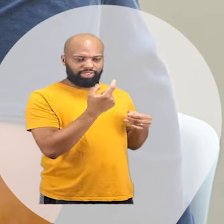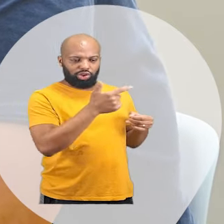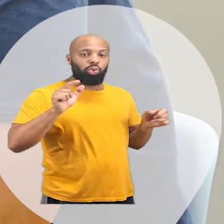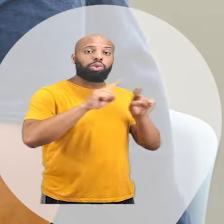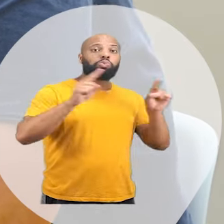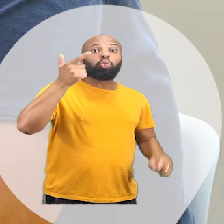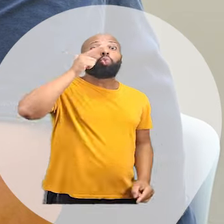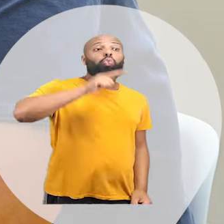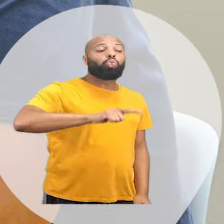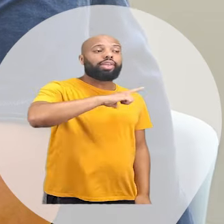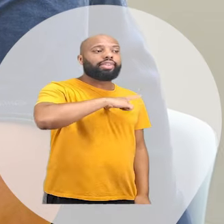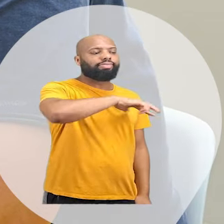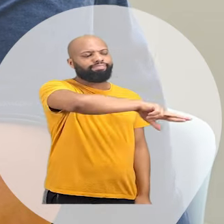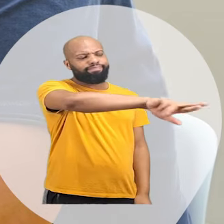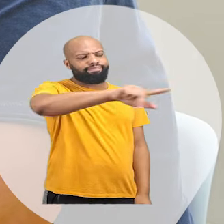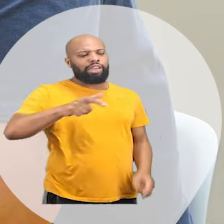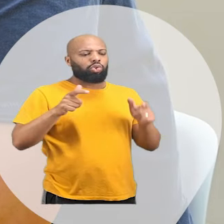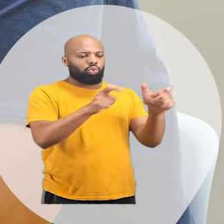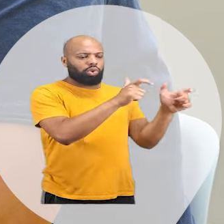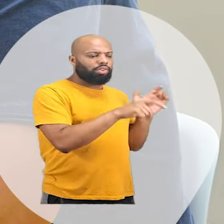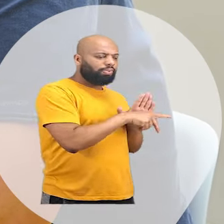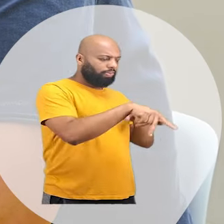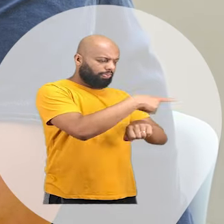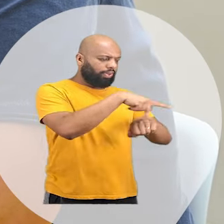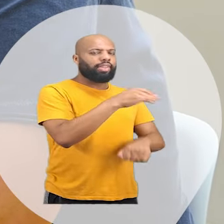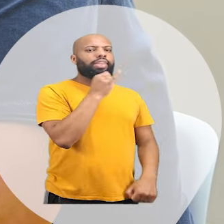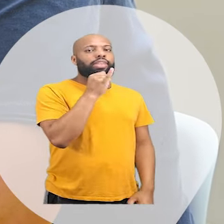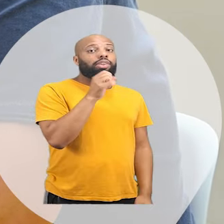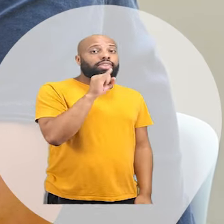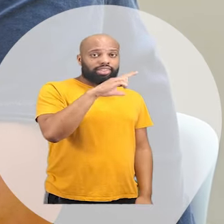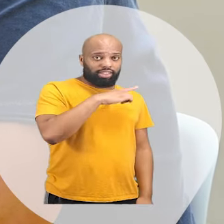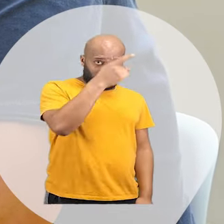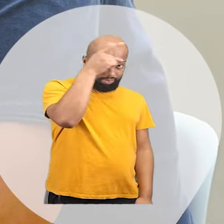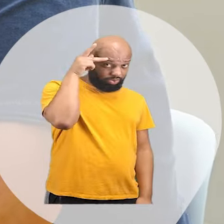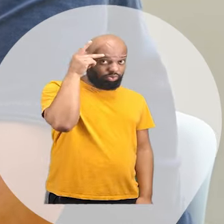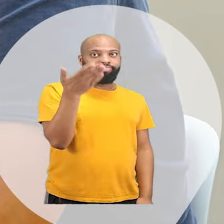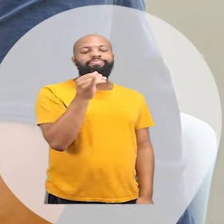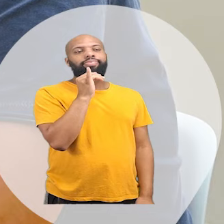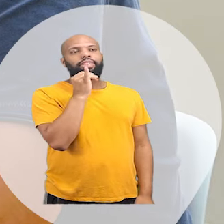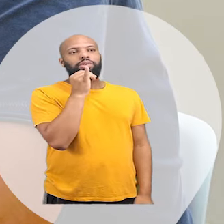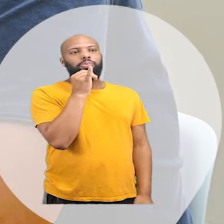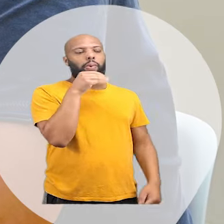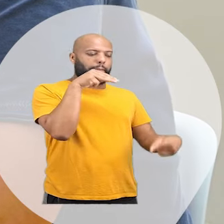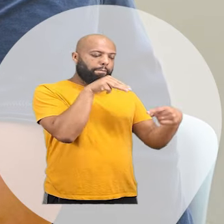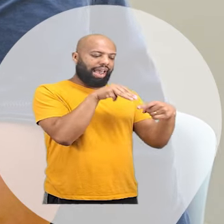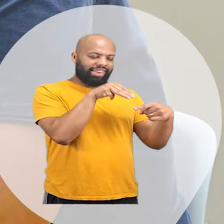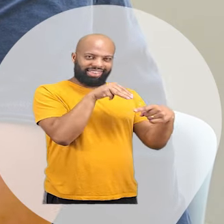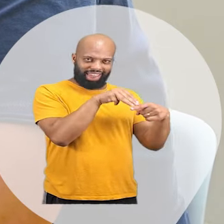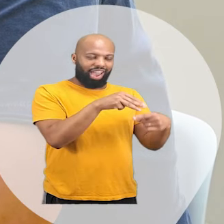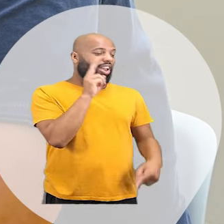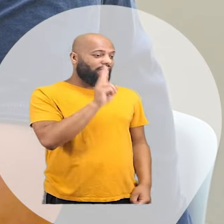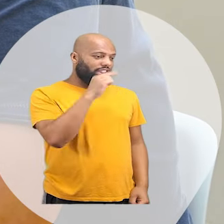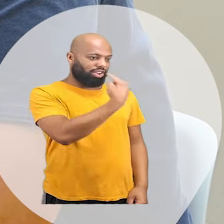mas ele consegue chegar em diferentes rincões né do nosso país Digamos que alguém lá em Aquidabã lá perto de Maringá esteja